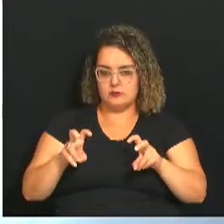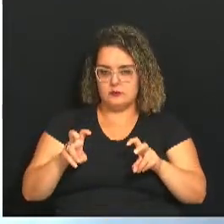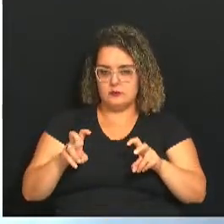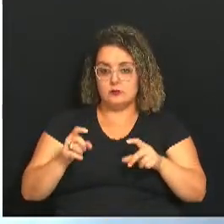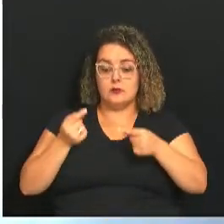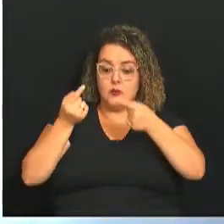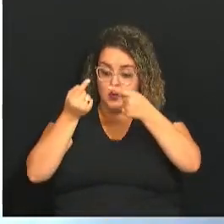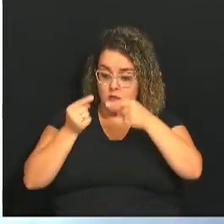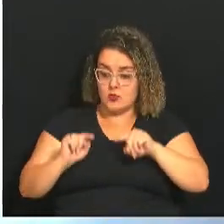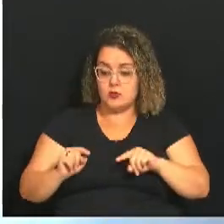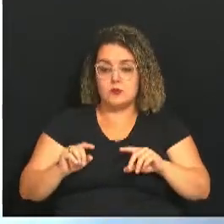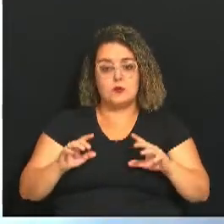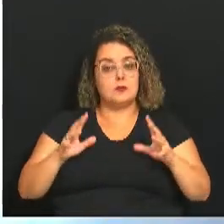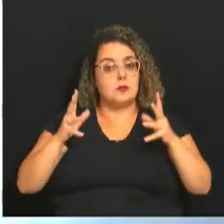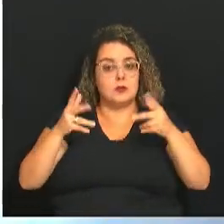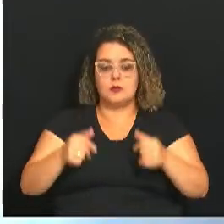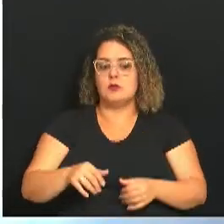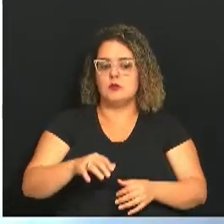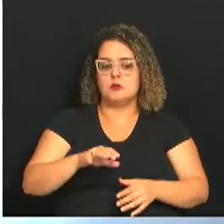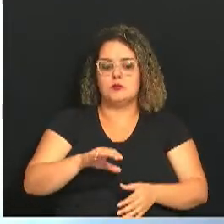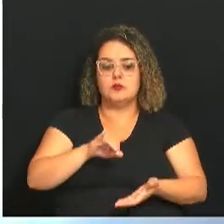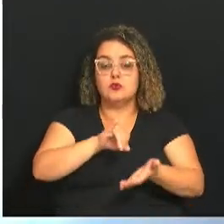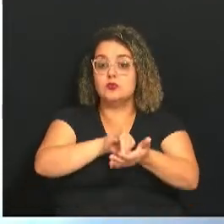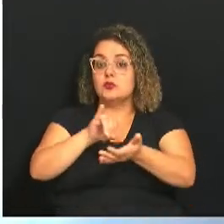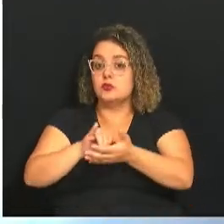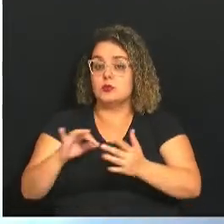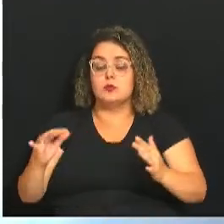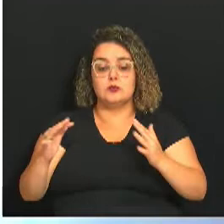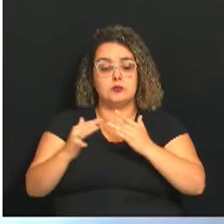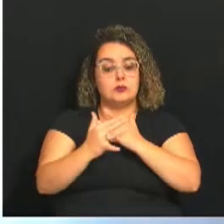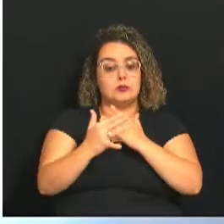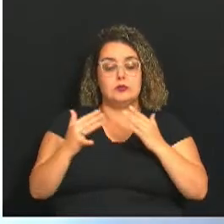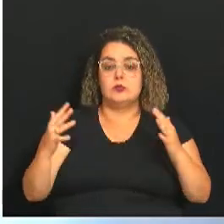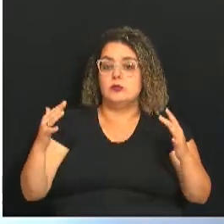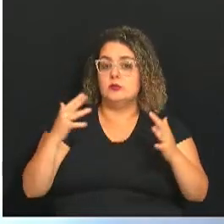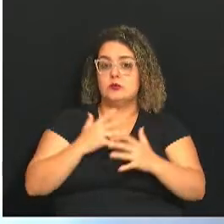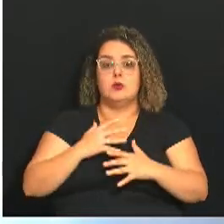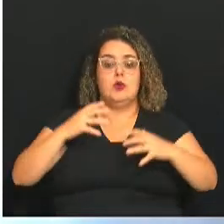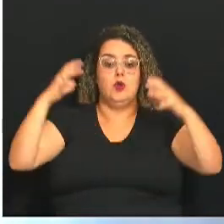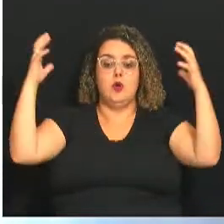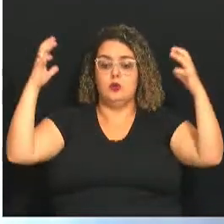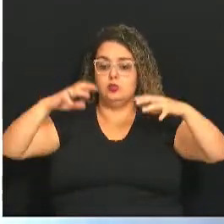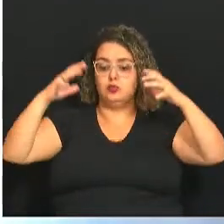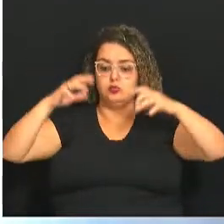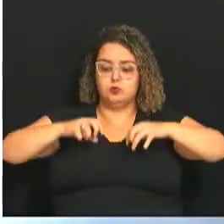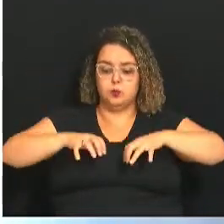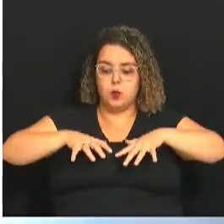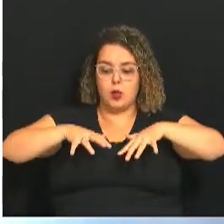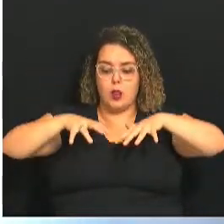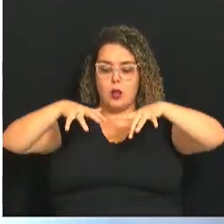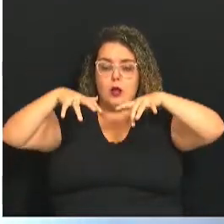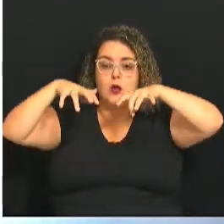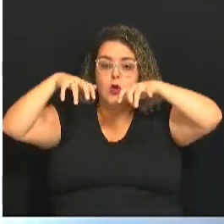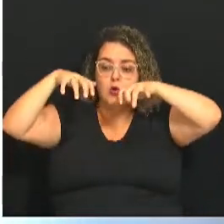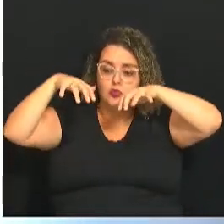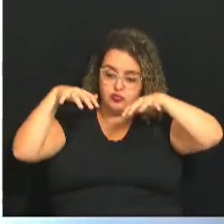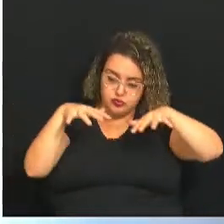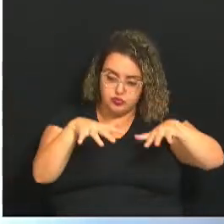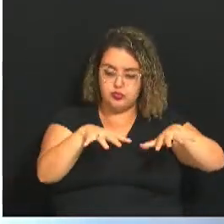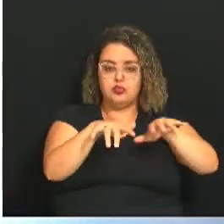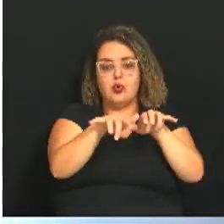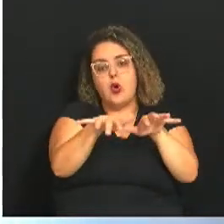para todos os centros urbanos, nessa questão de alagamentos, de enchentes e eventos meteorológicos extremos. E naquilo que diz